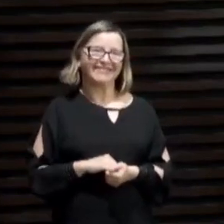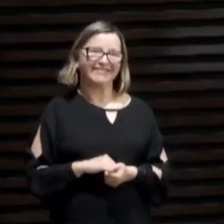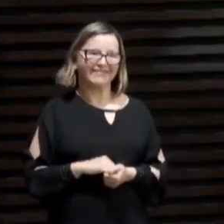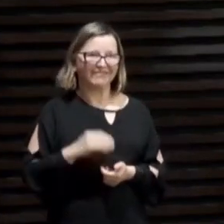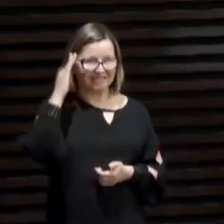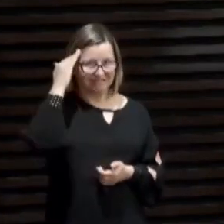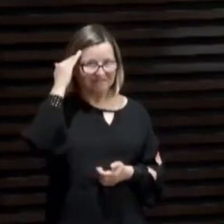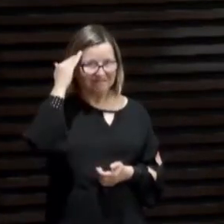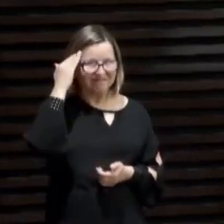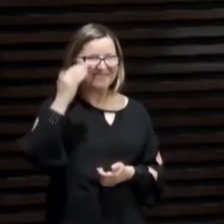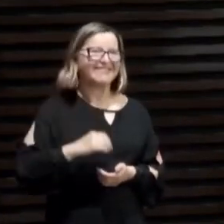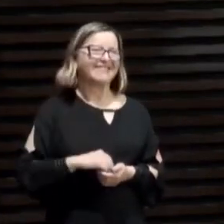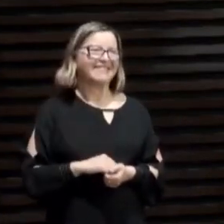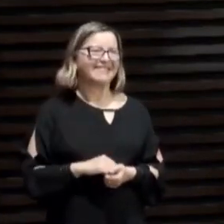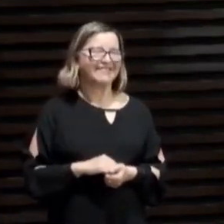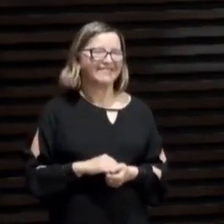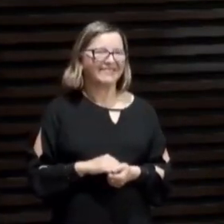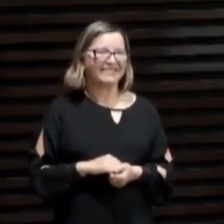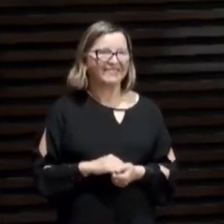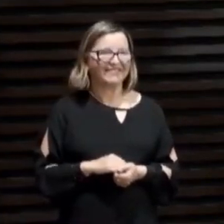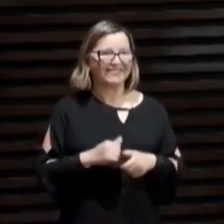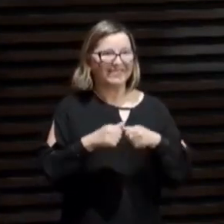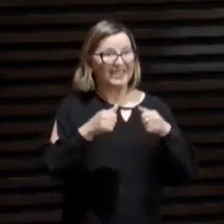Entendeu? Isso é bíblico.